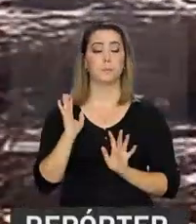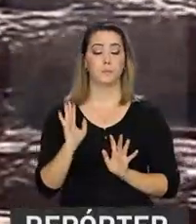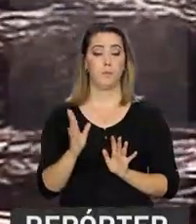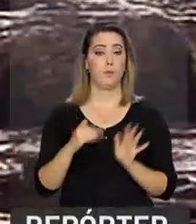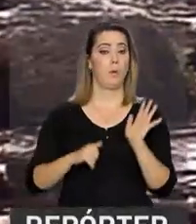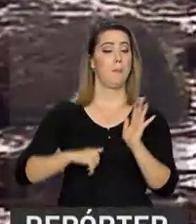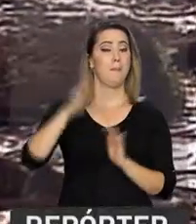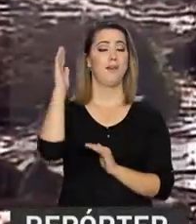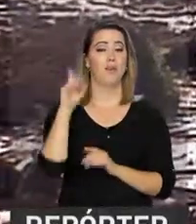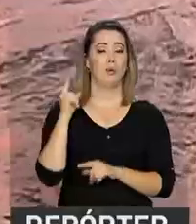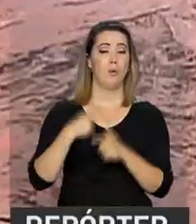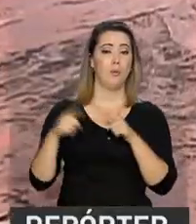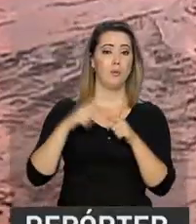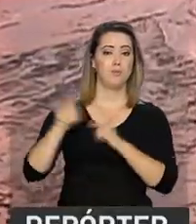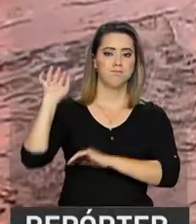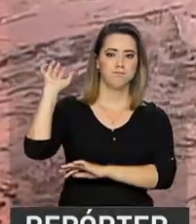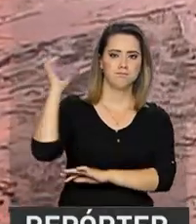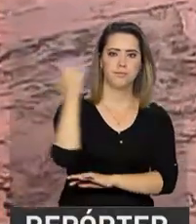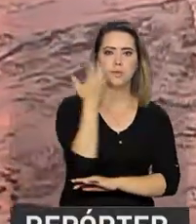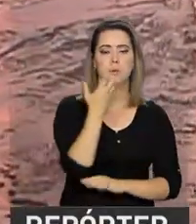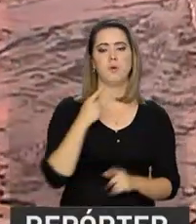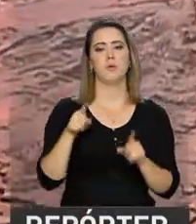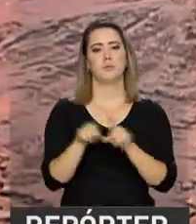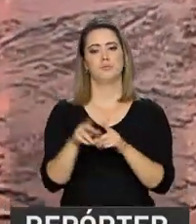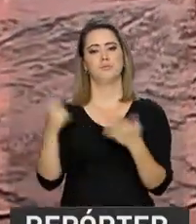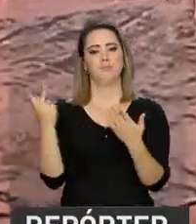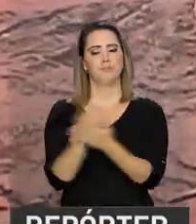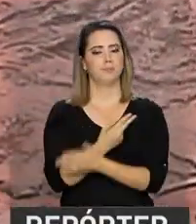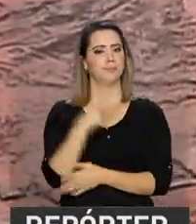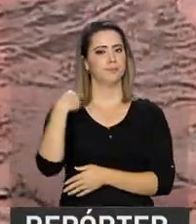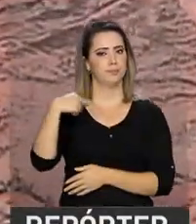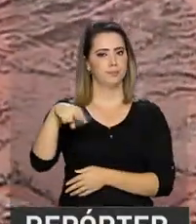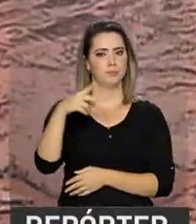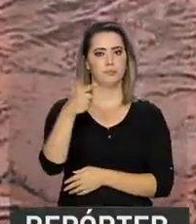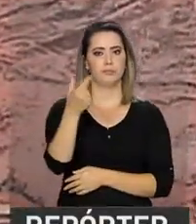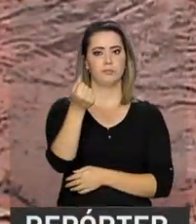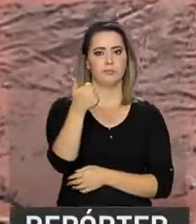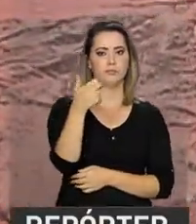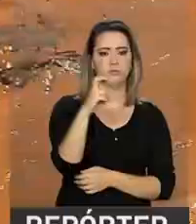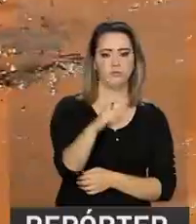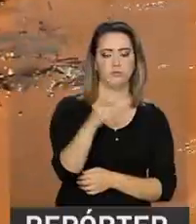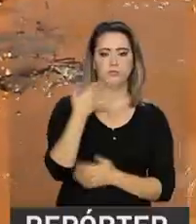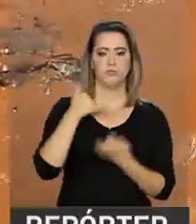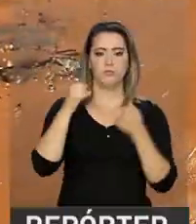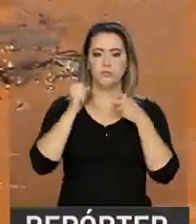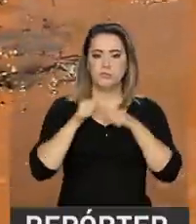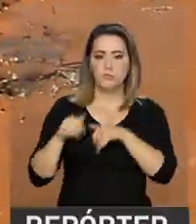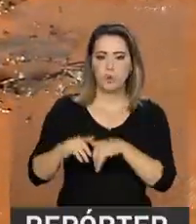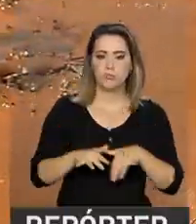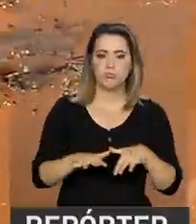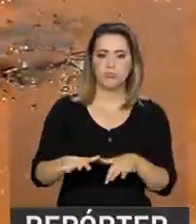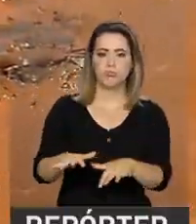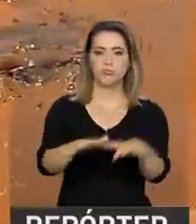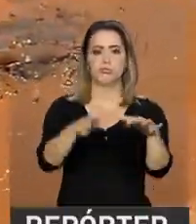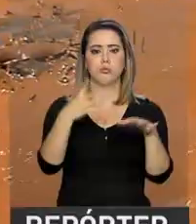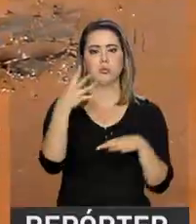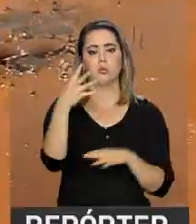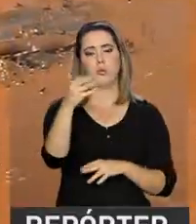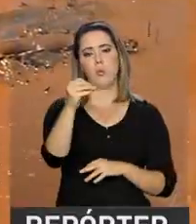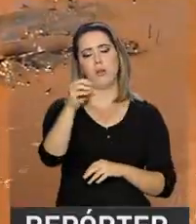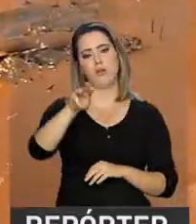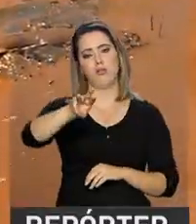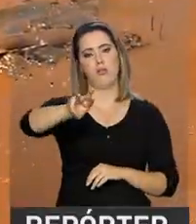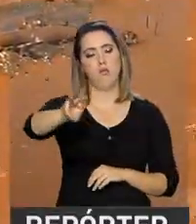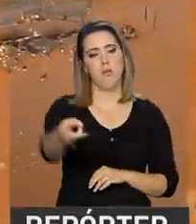país o rompimento da barragem de fundão ocorrido em novembro de 2015 lançou cerca de 40 milhões de metros